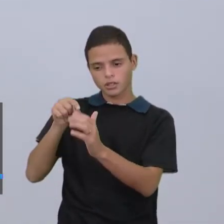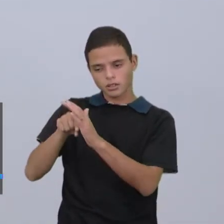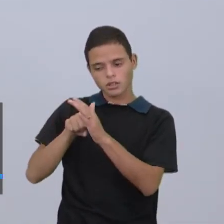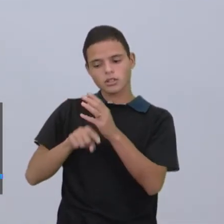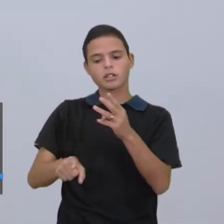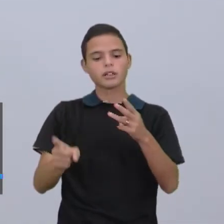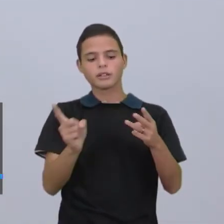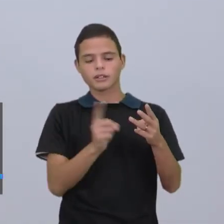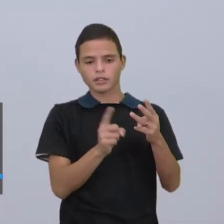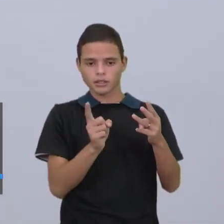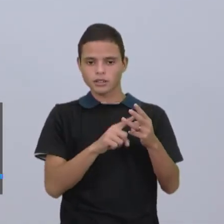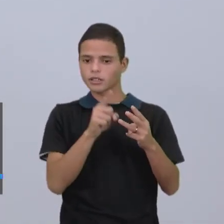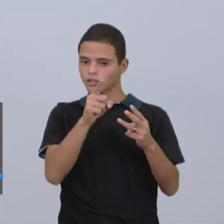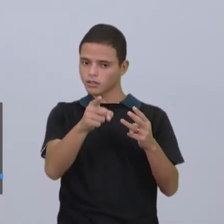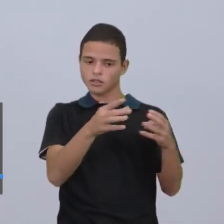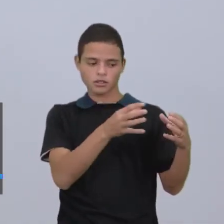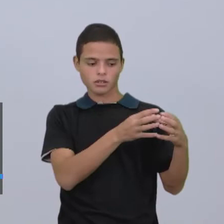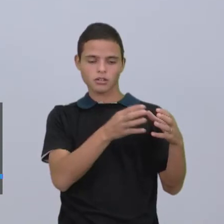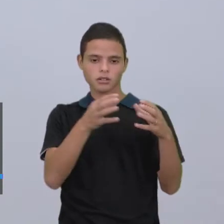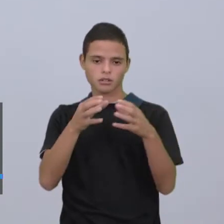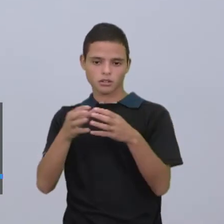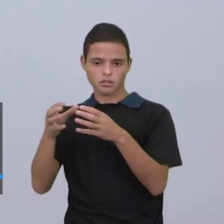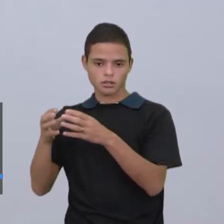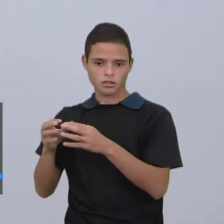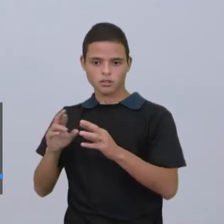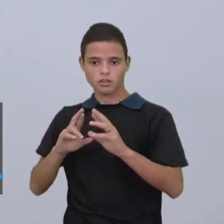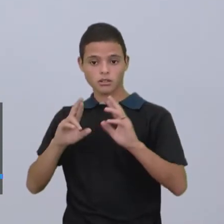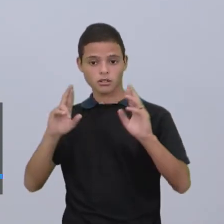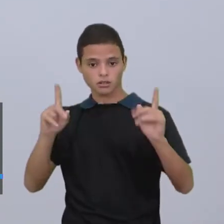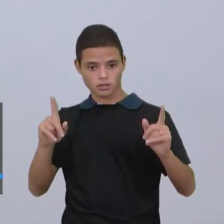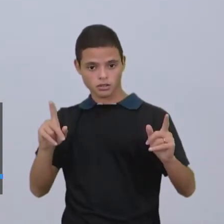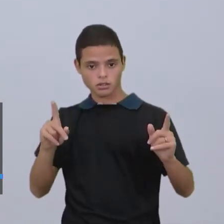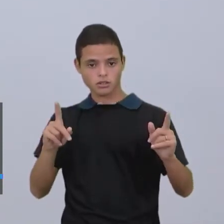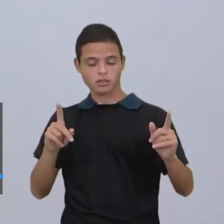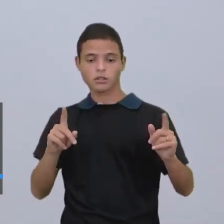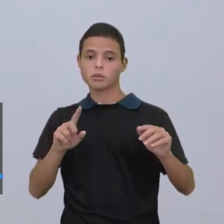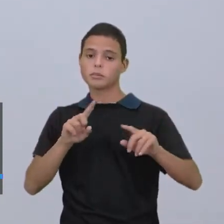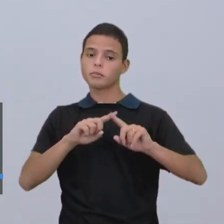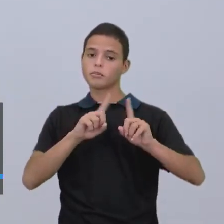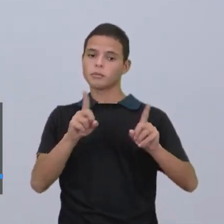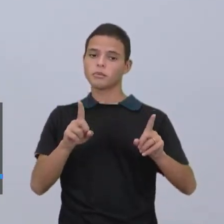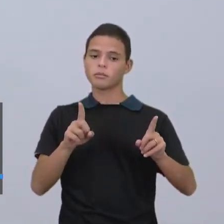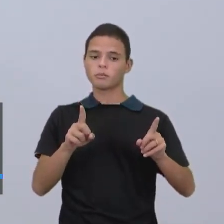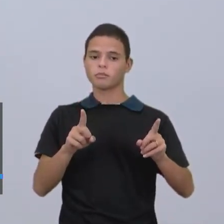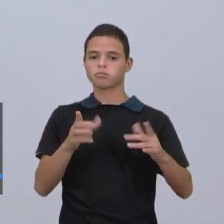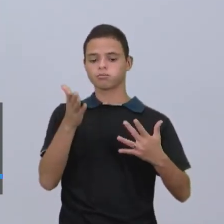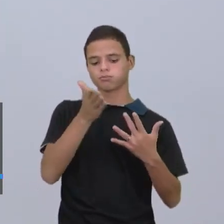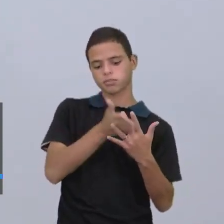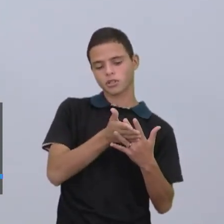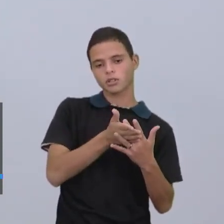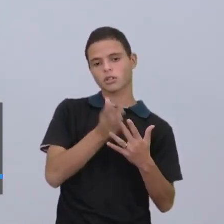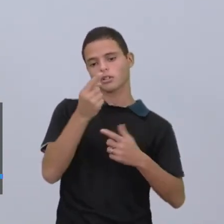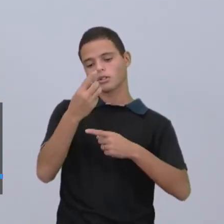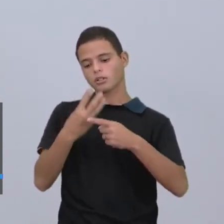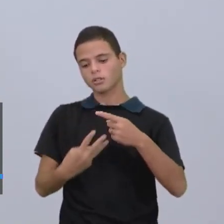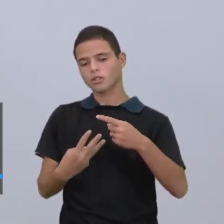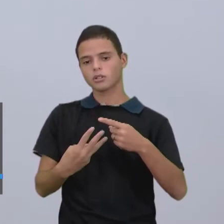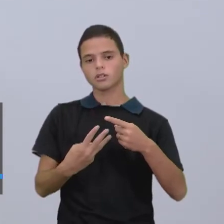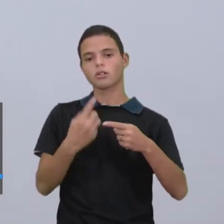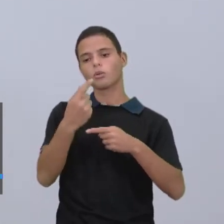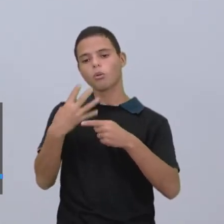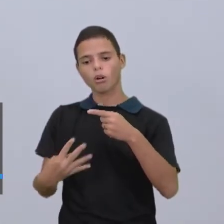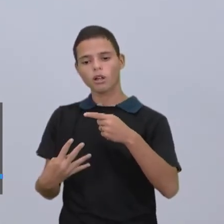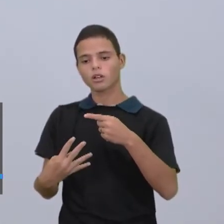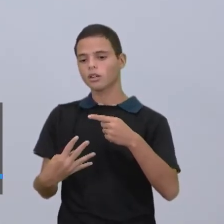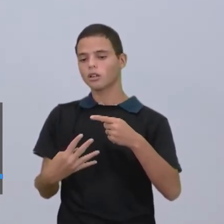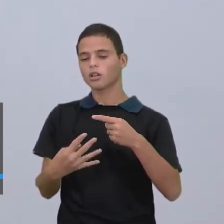terceira técnica, você separa em subgrupos, mas você pega uma parte de cada um, só que proporcional. Se for metade, metade de todo mundo. Se for um terço de todo mundo. Se for um quarto de